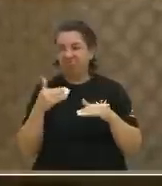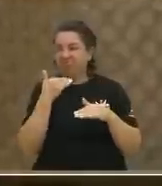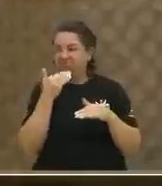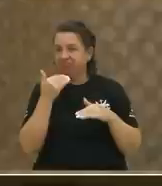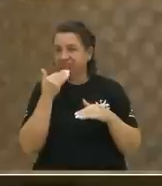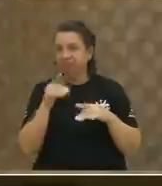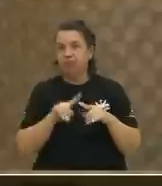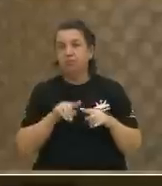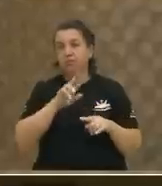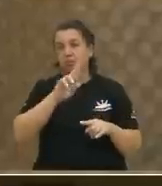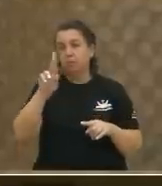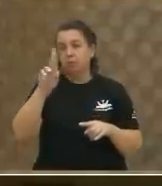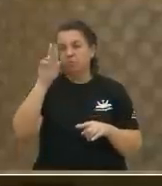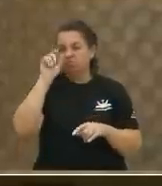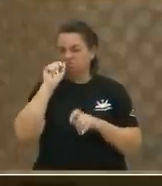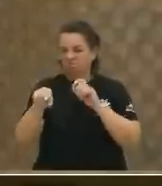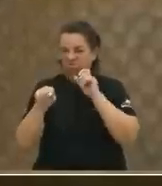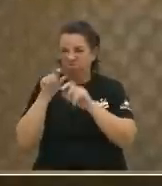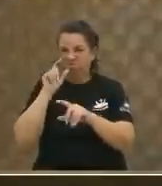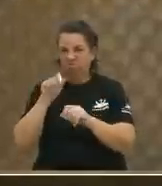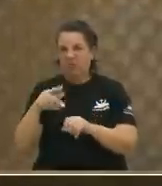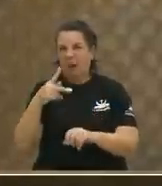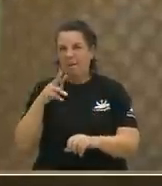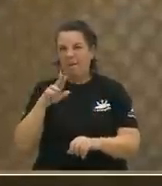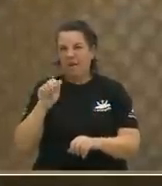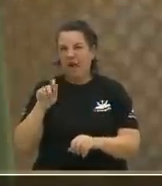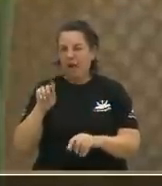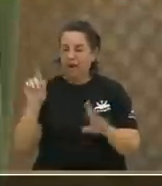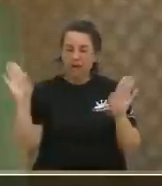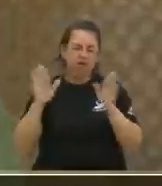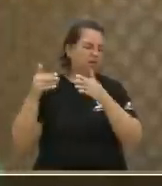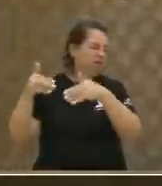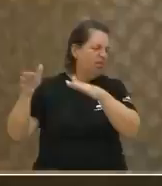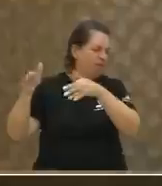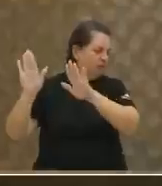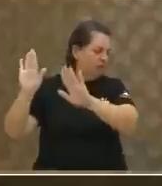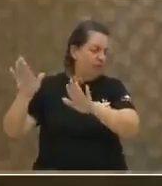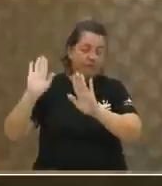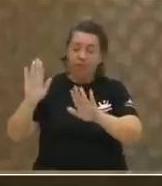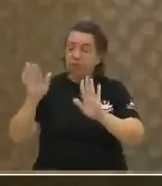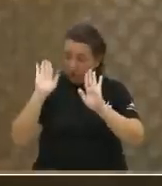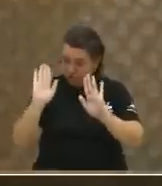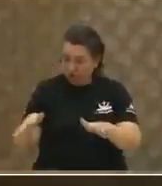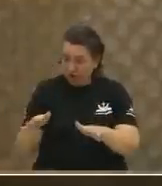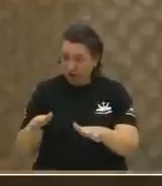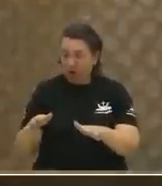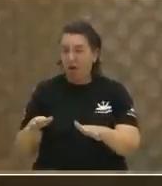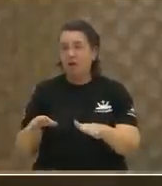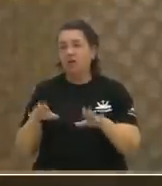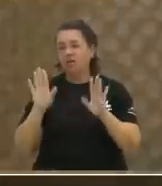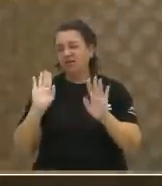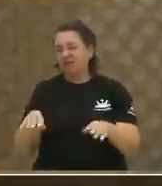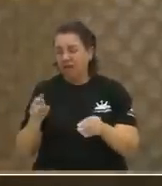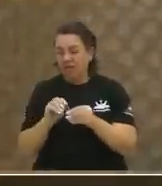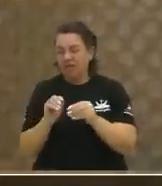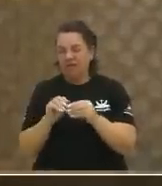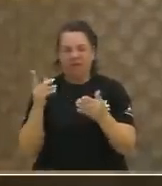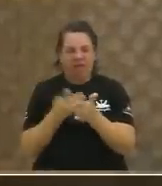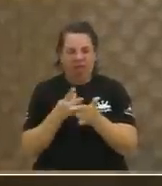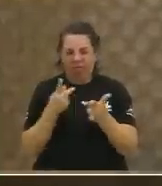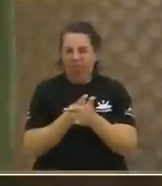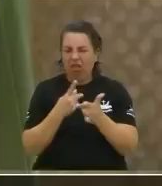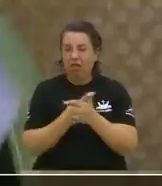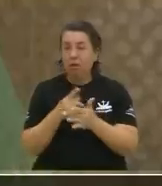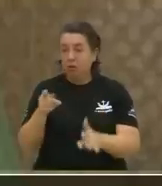o Senhor está me jogando uma praga. Estou jogando nada, meu filho. Você já se encheu de merda faz tempo.